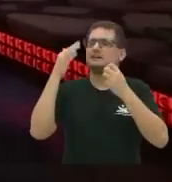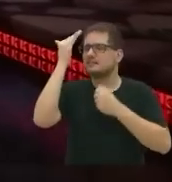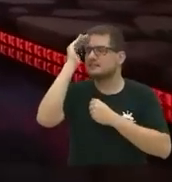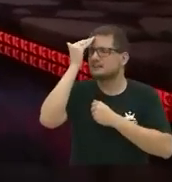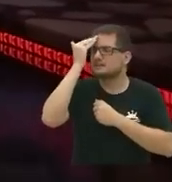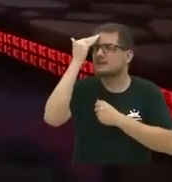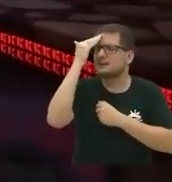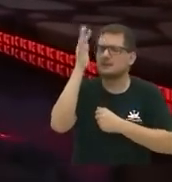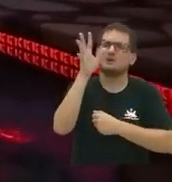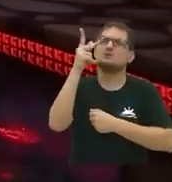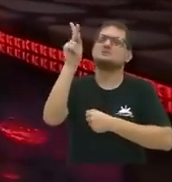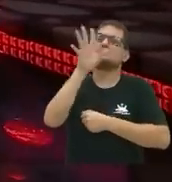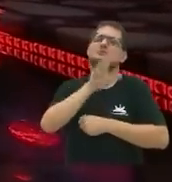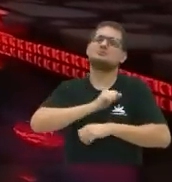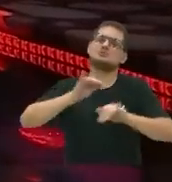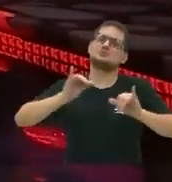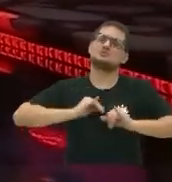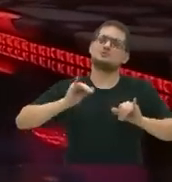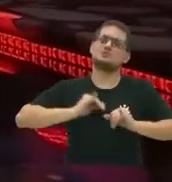chegar na ressurreição.